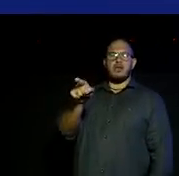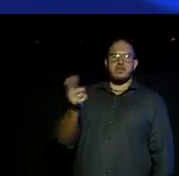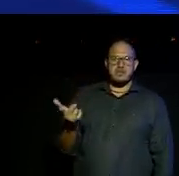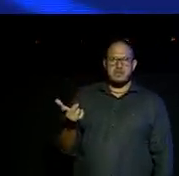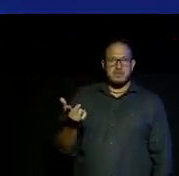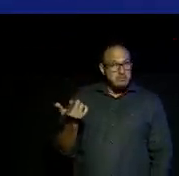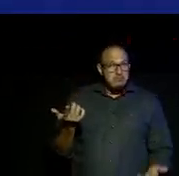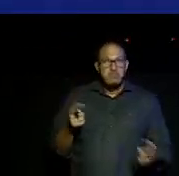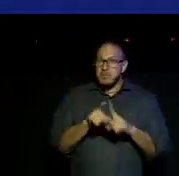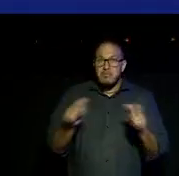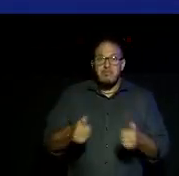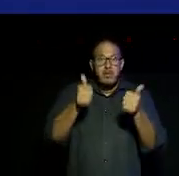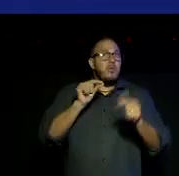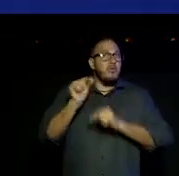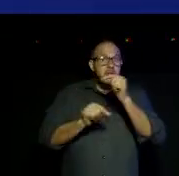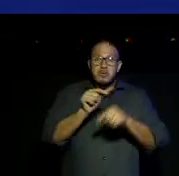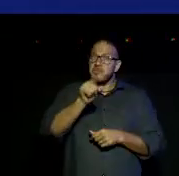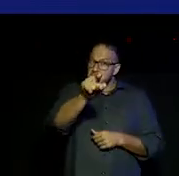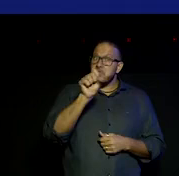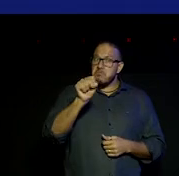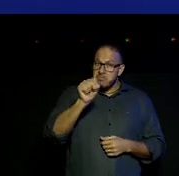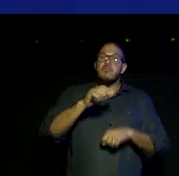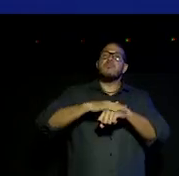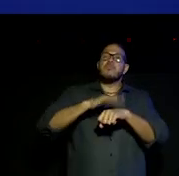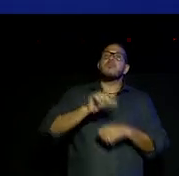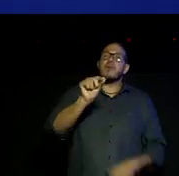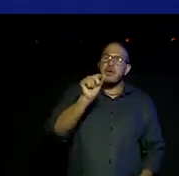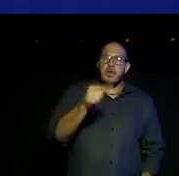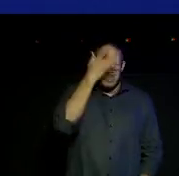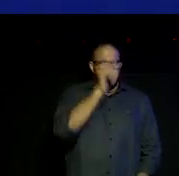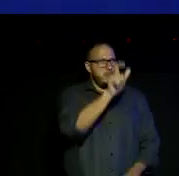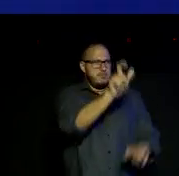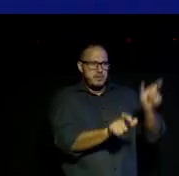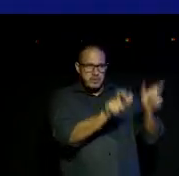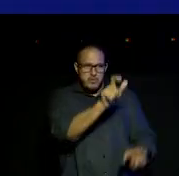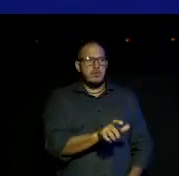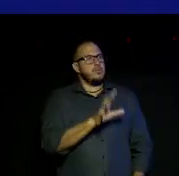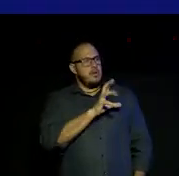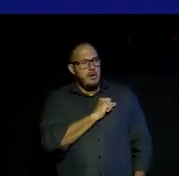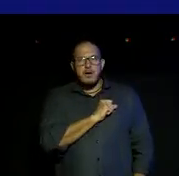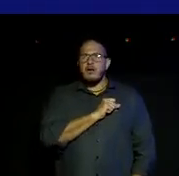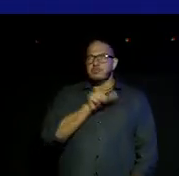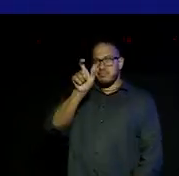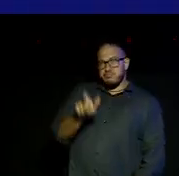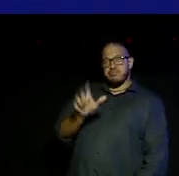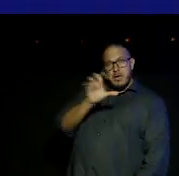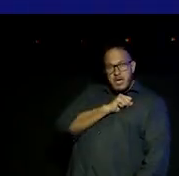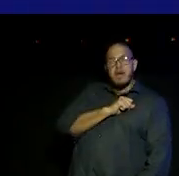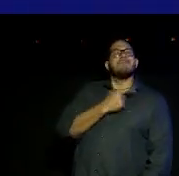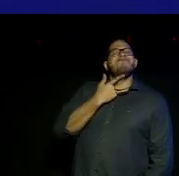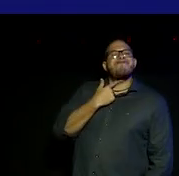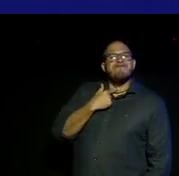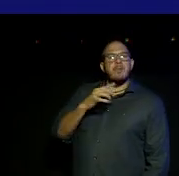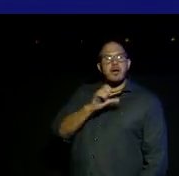de afirmação? Portanto, a melhor coisa que você pode fazer pelas pessoas que ama e por aquelas que pretende